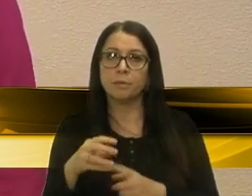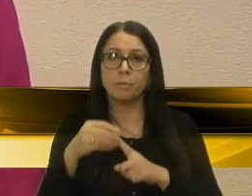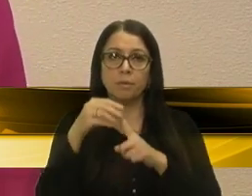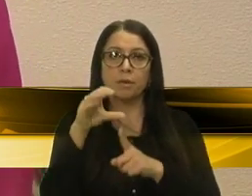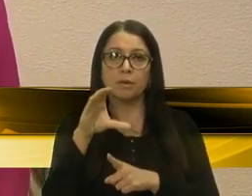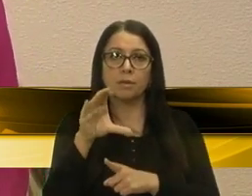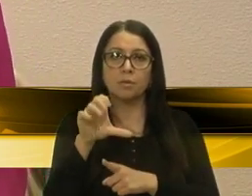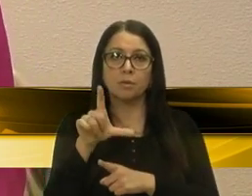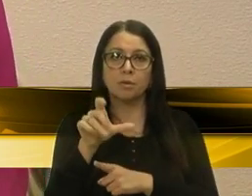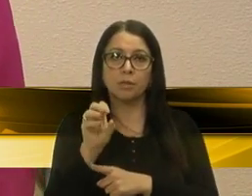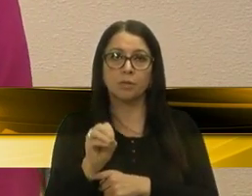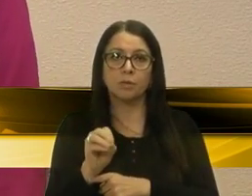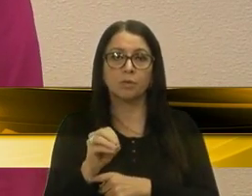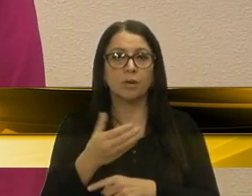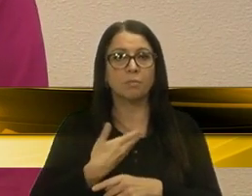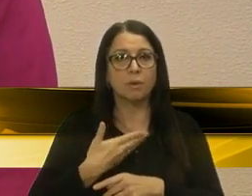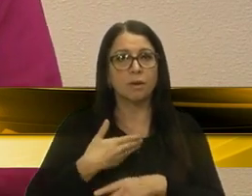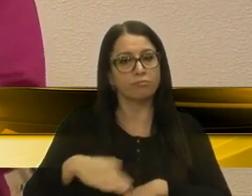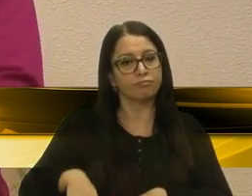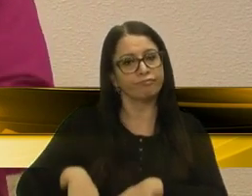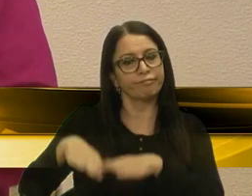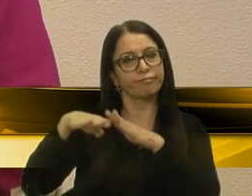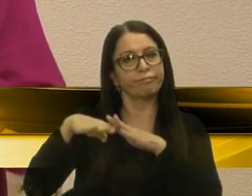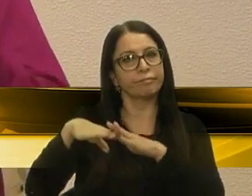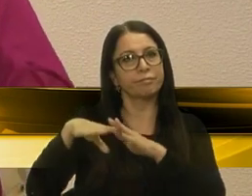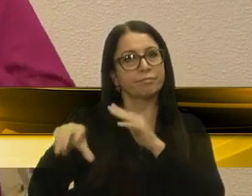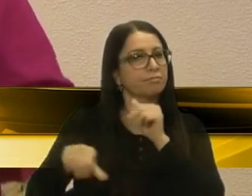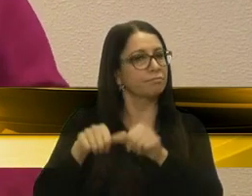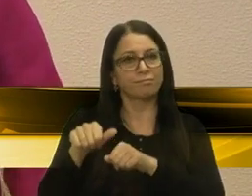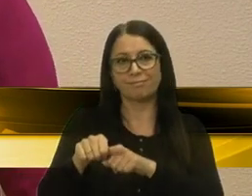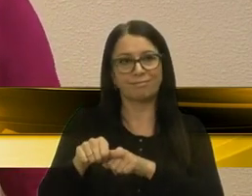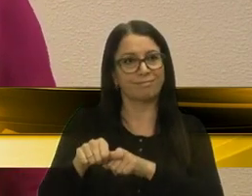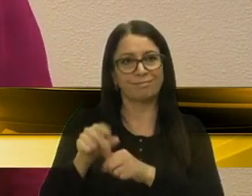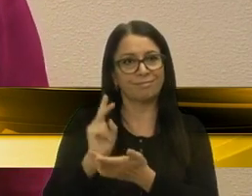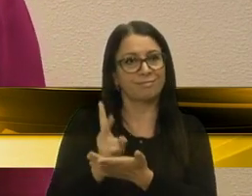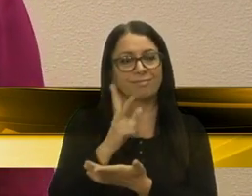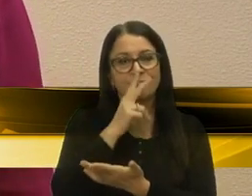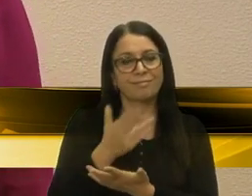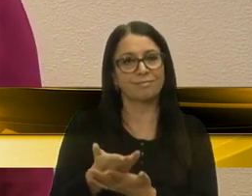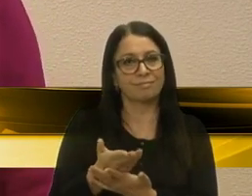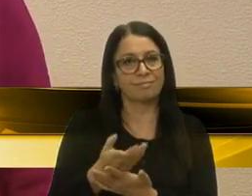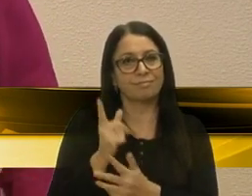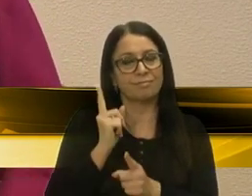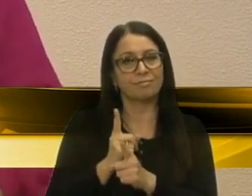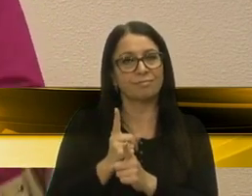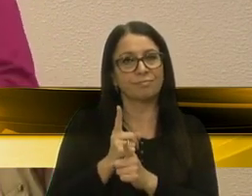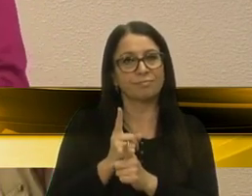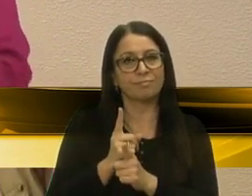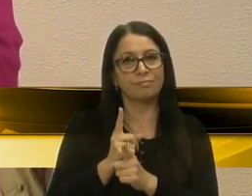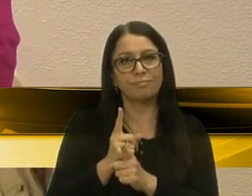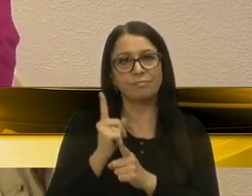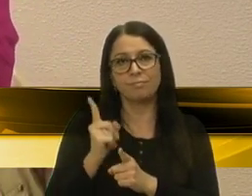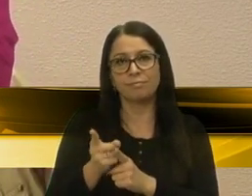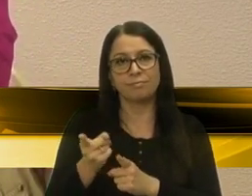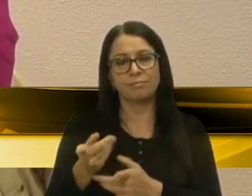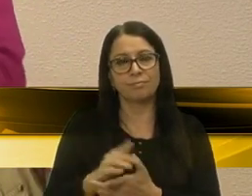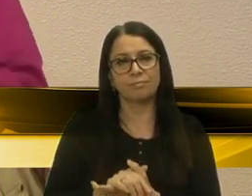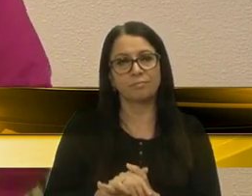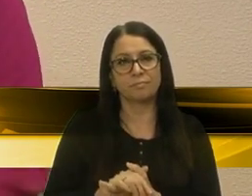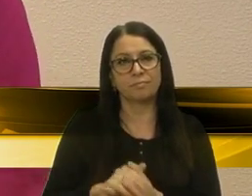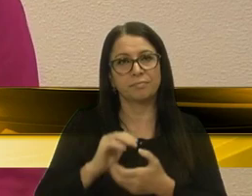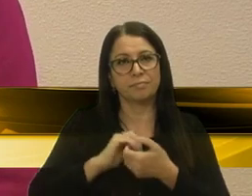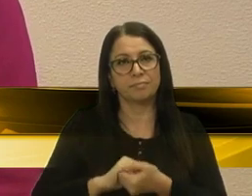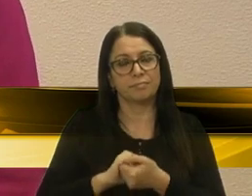que é amigo de infância o celso não muda as esses dias encontrei onde encontrar ele ele